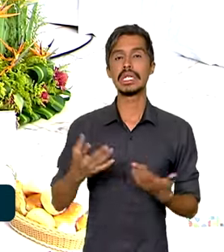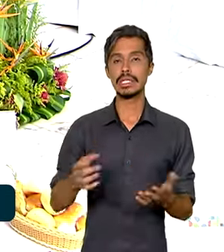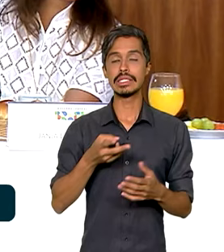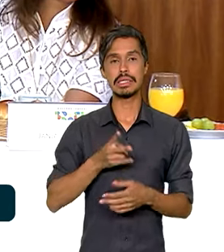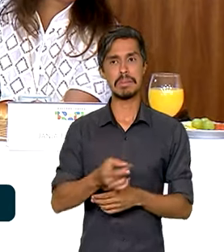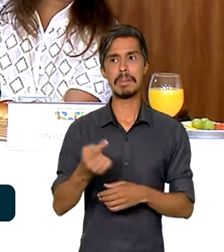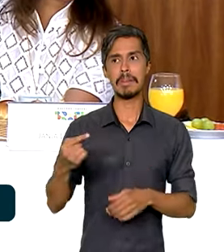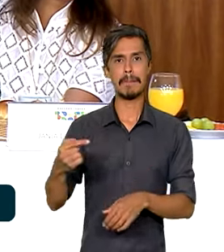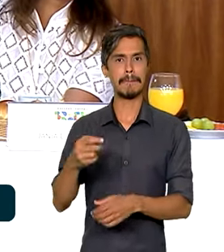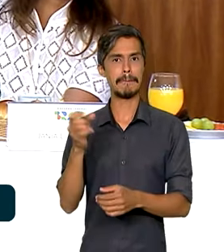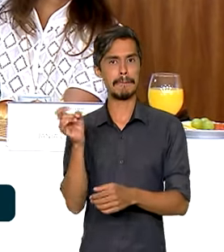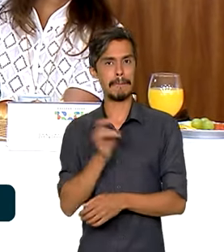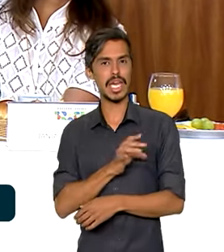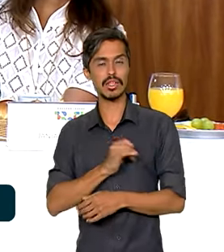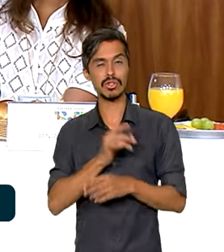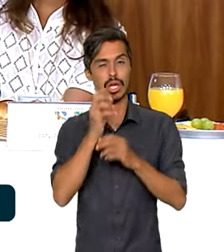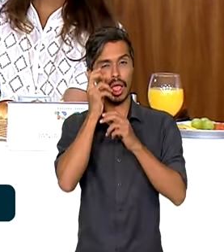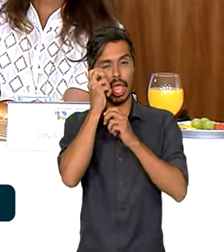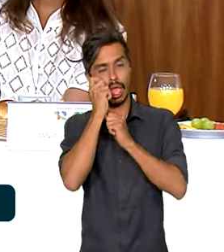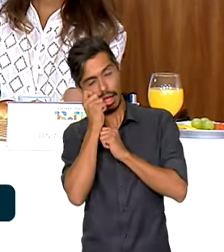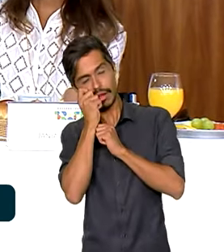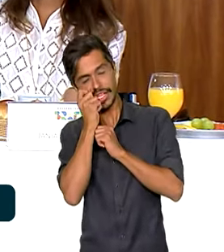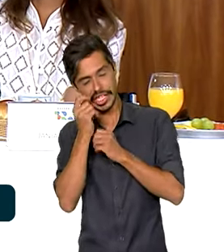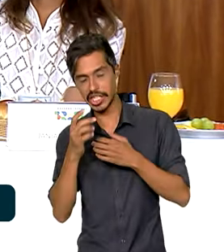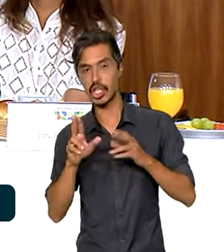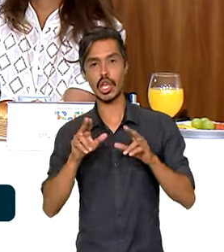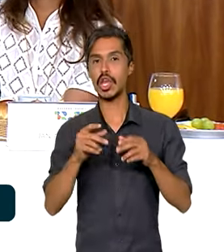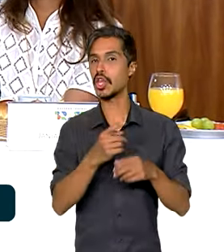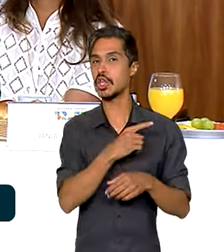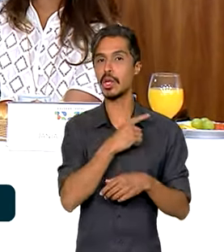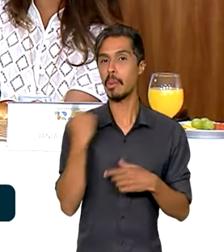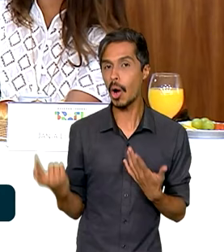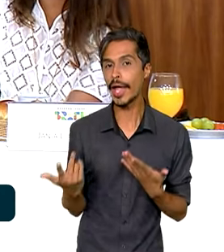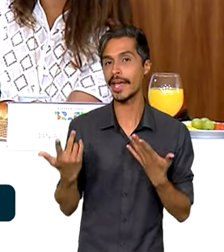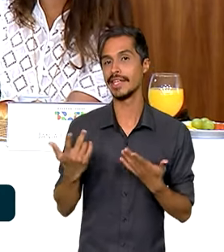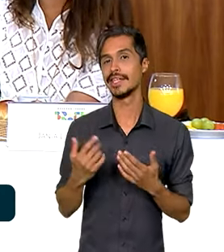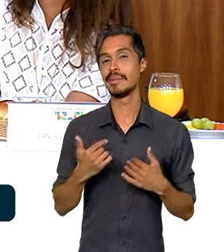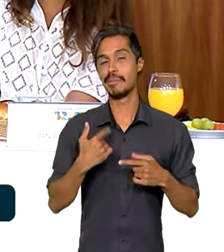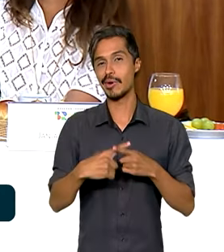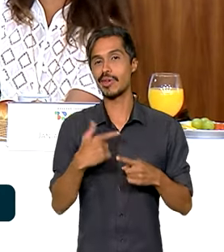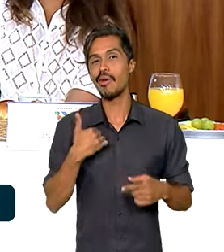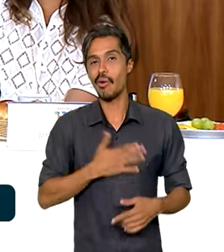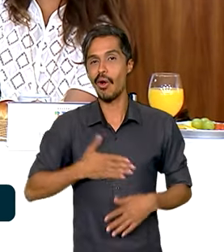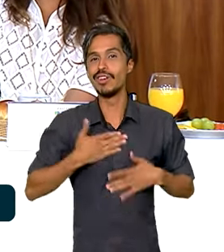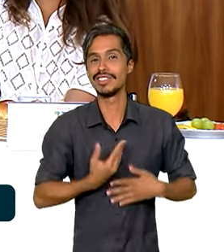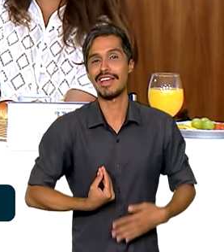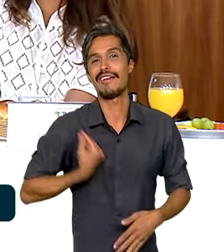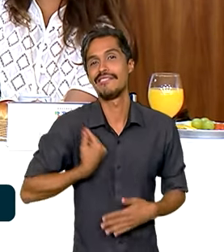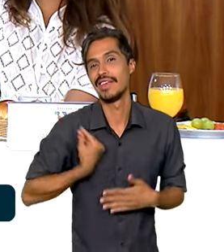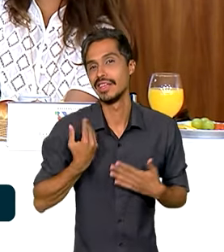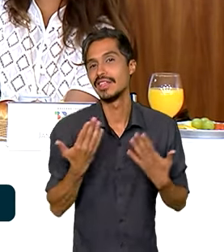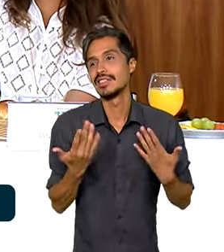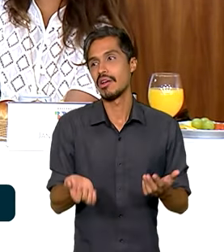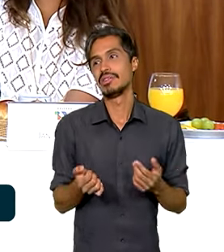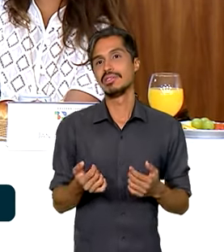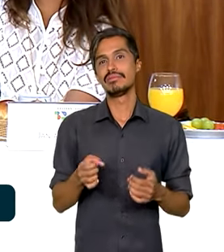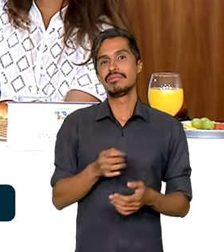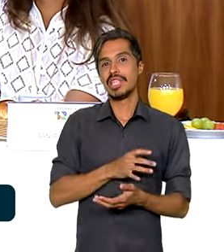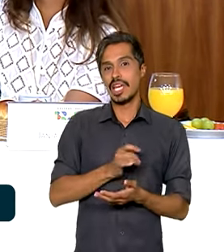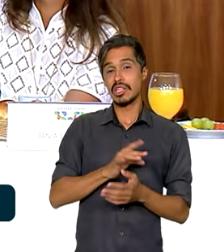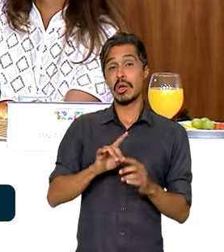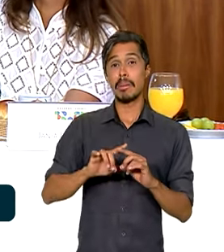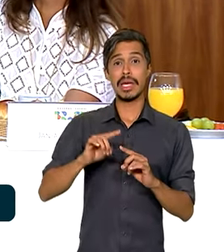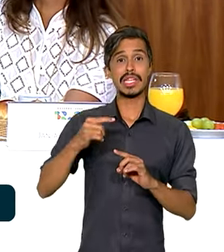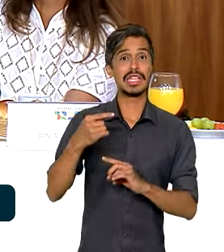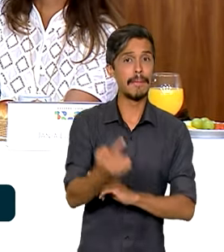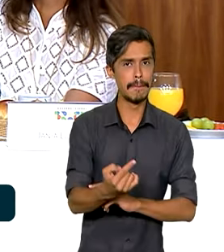apagar sabe dormir e não voltar mais como eu gosto muito da vida eu tinha receio mas depois